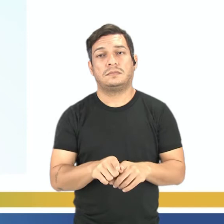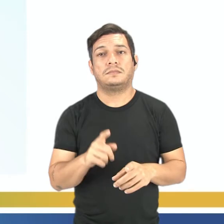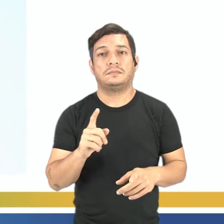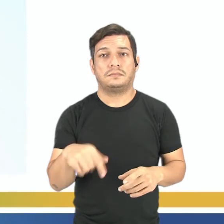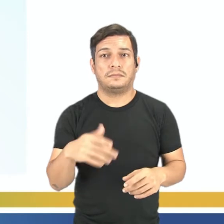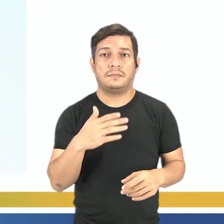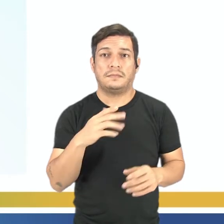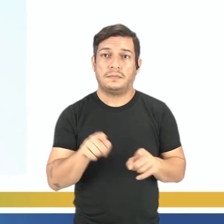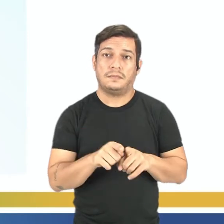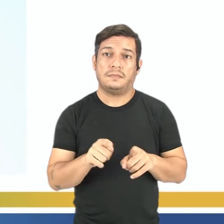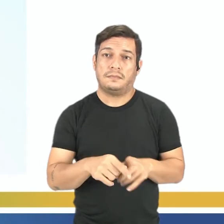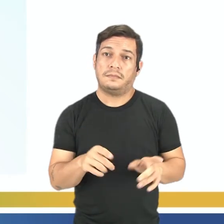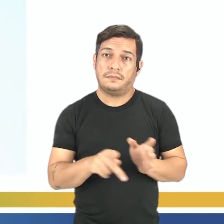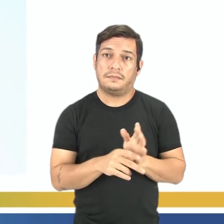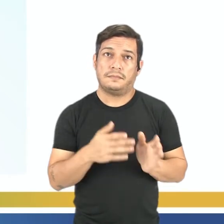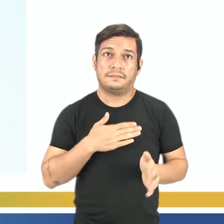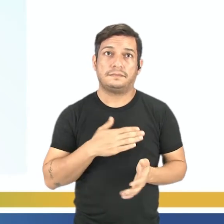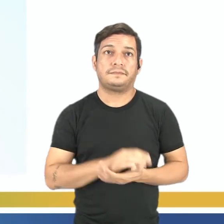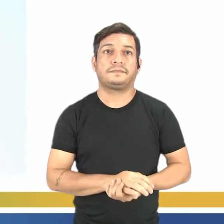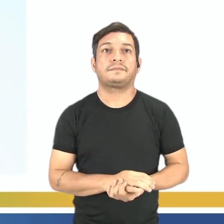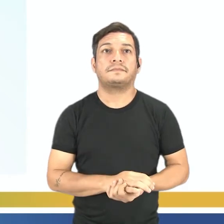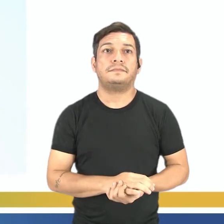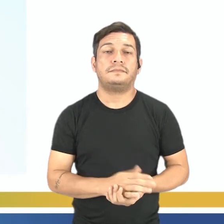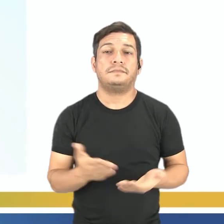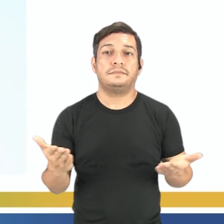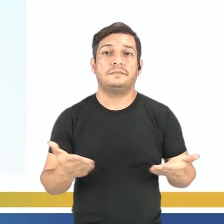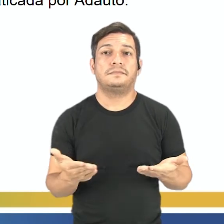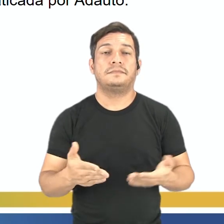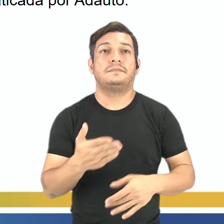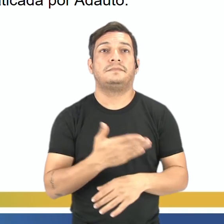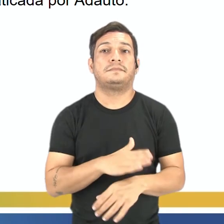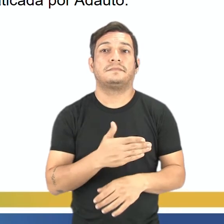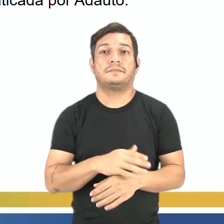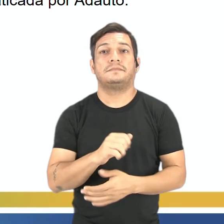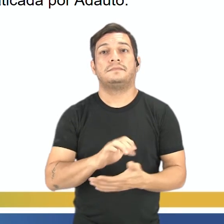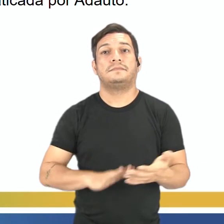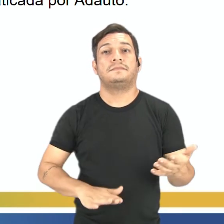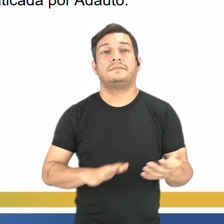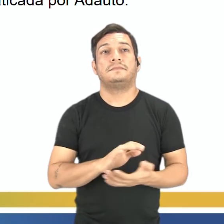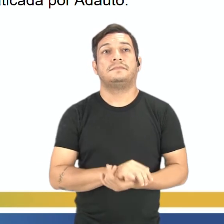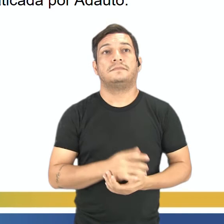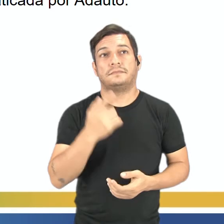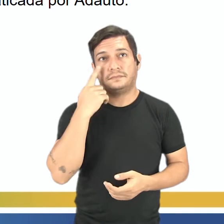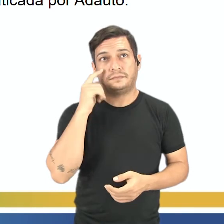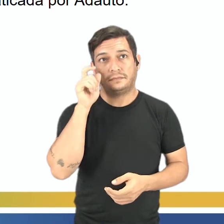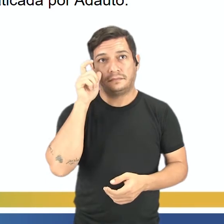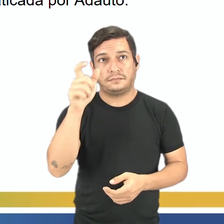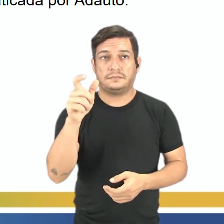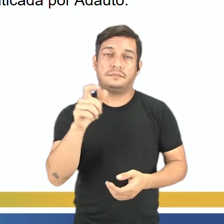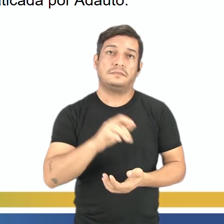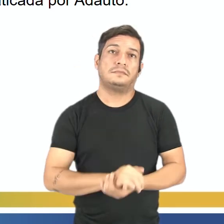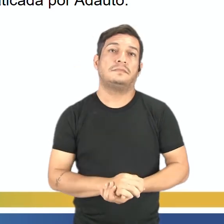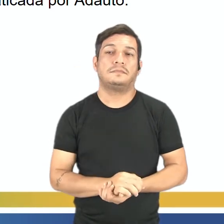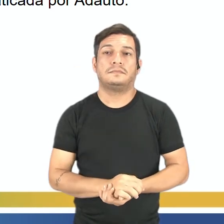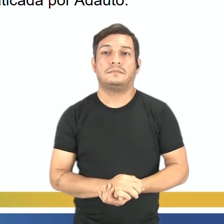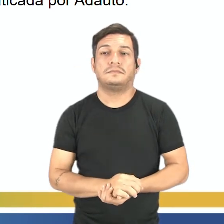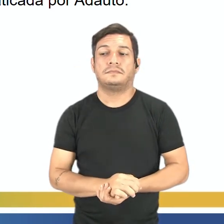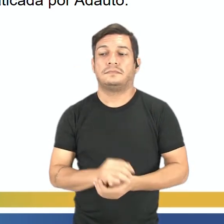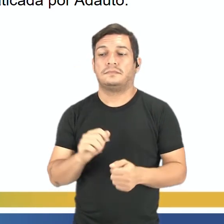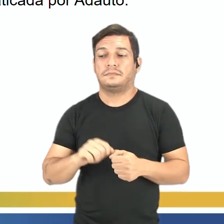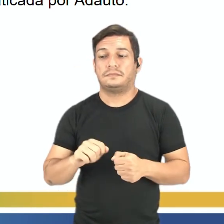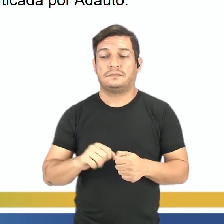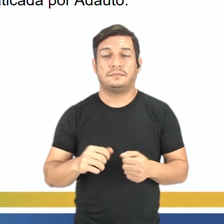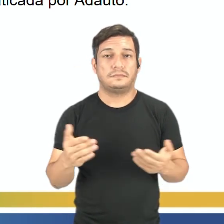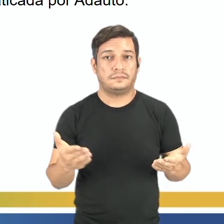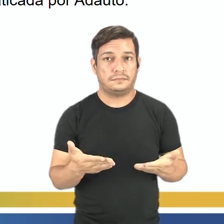daquilo que é dos outros, porque aquilo que é dos outros é também teu. Então, agora, eu vou chamar a atenção para essa atividade que